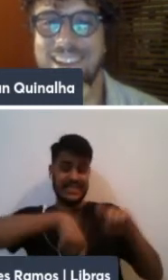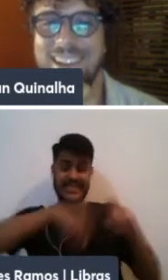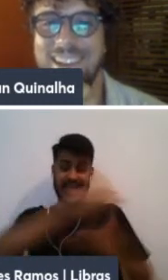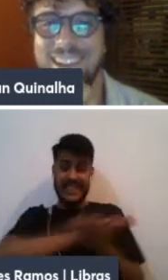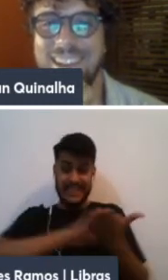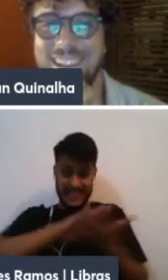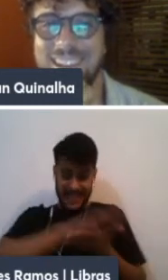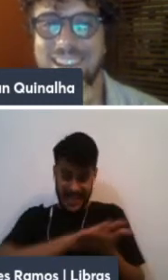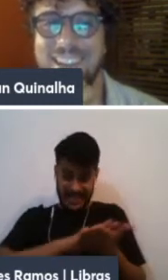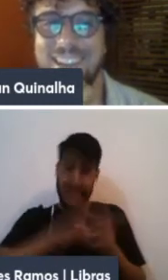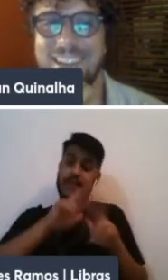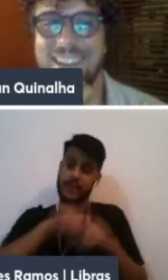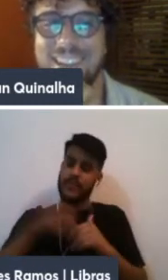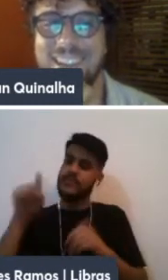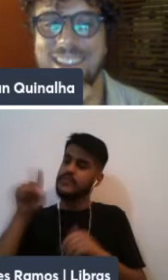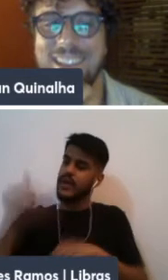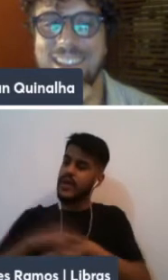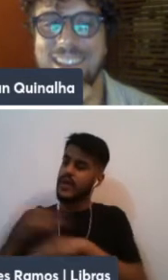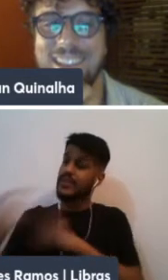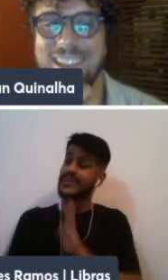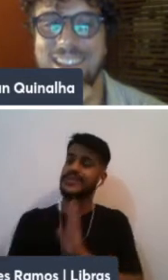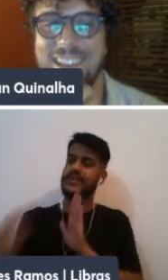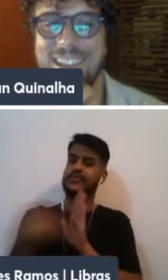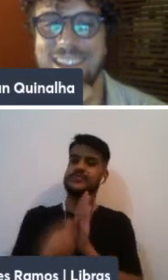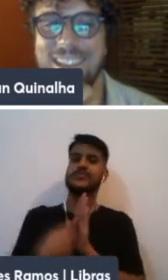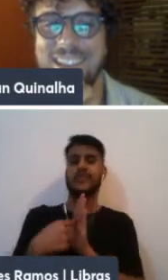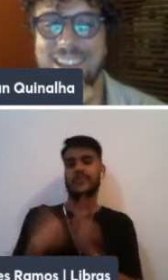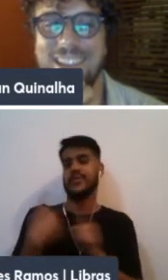Ah! E aí denunciou o Dizzy Croquettes.